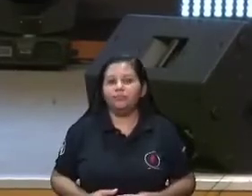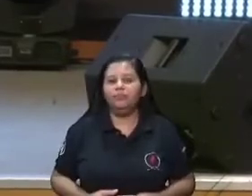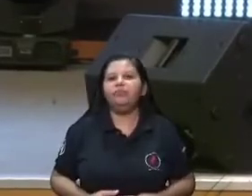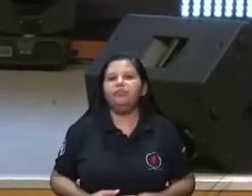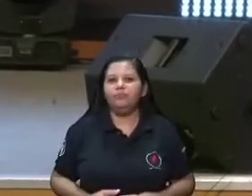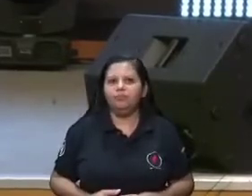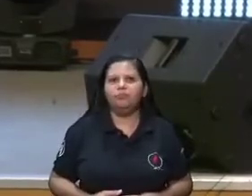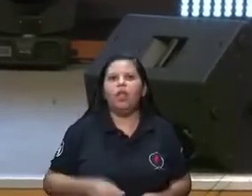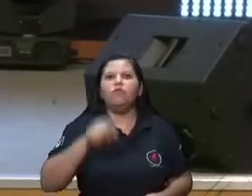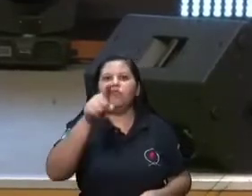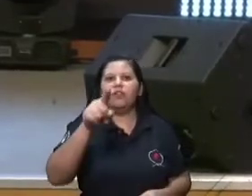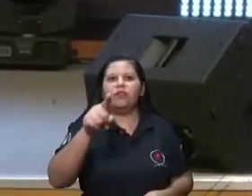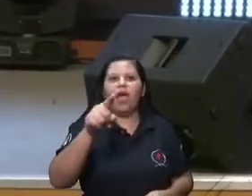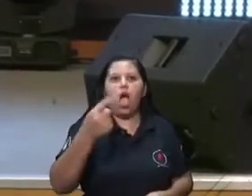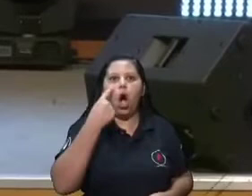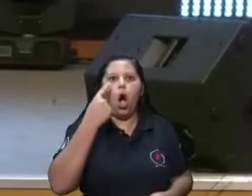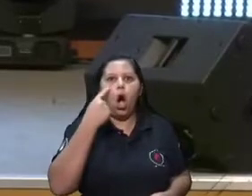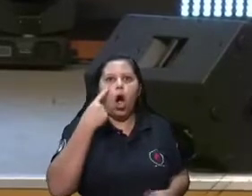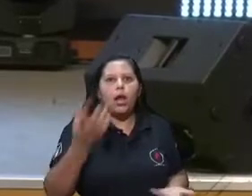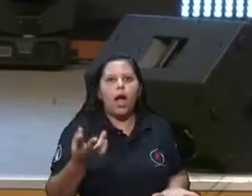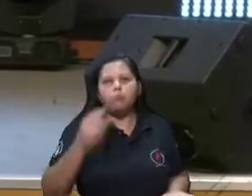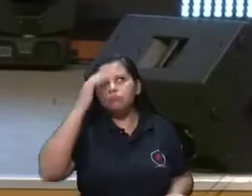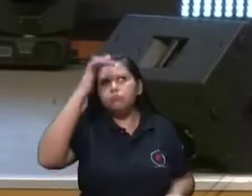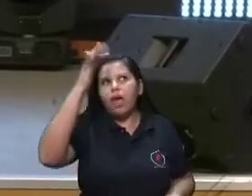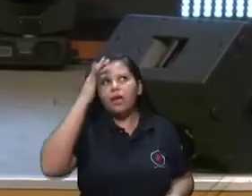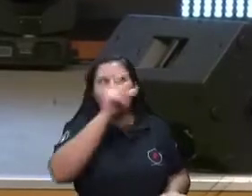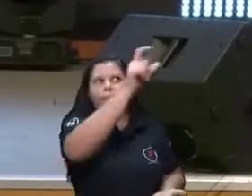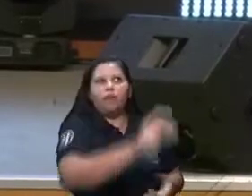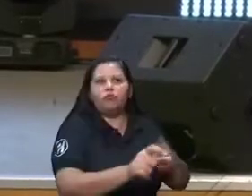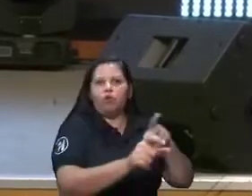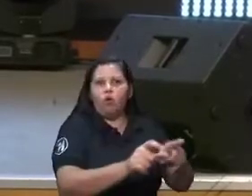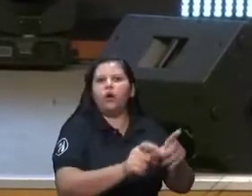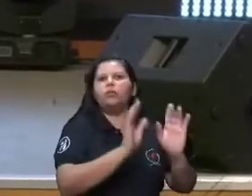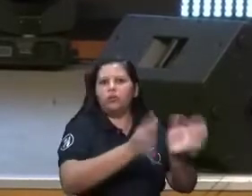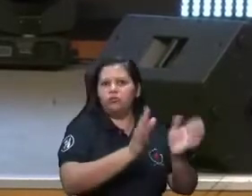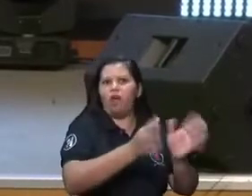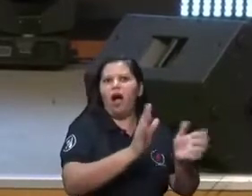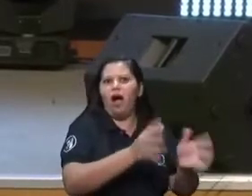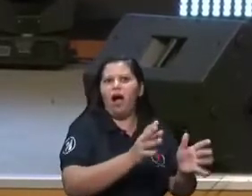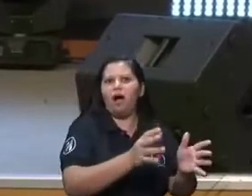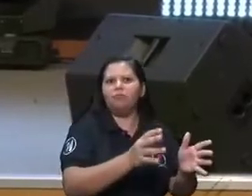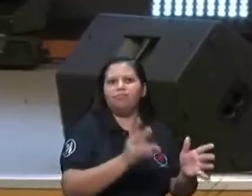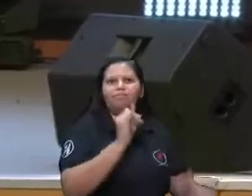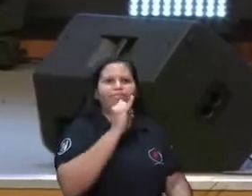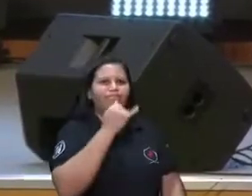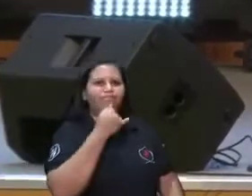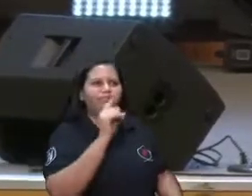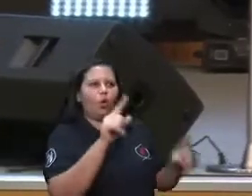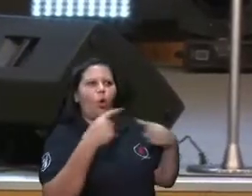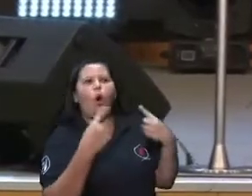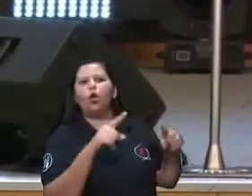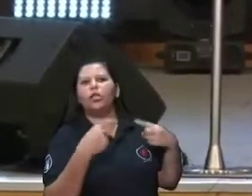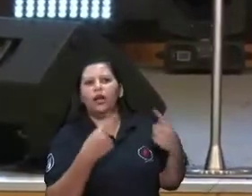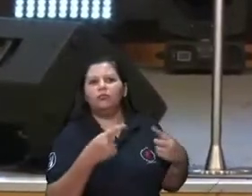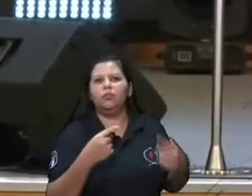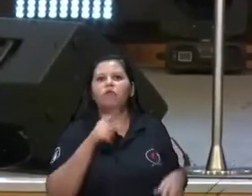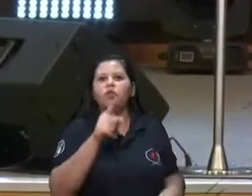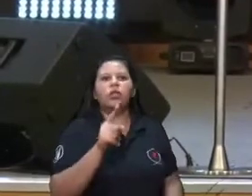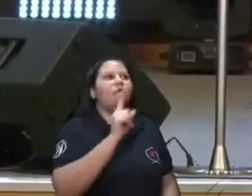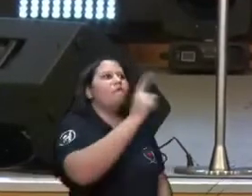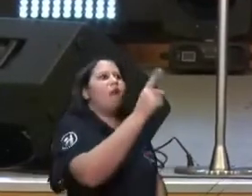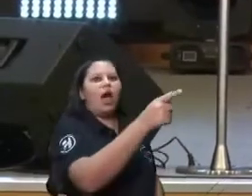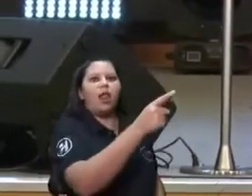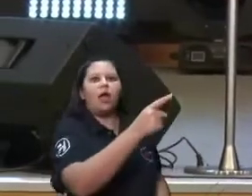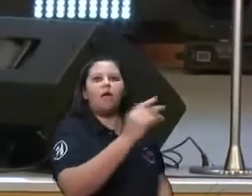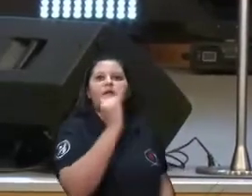Aponta para alguém aí que já decepcionou alguém, porque eu já decepcionei alguém. Aponta para essa pessoa e grite para ela: